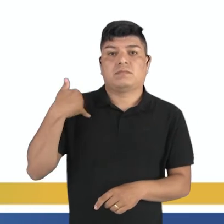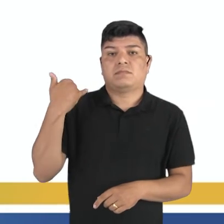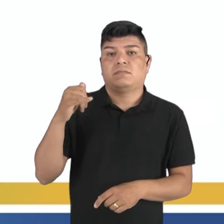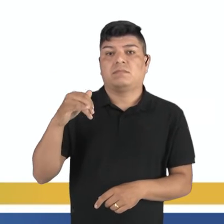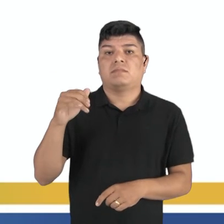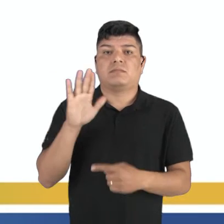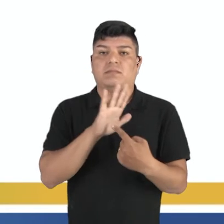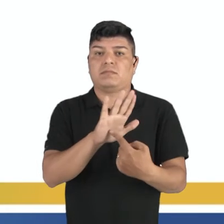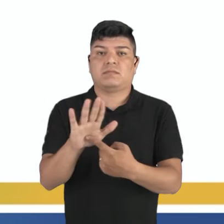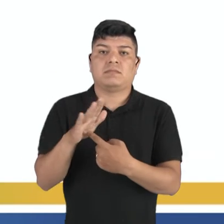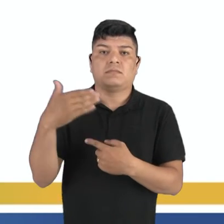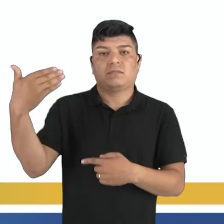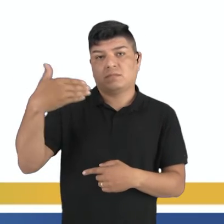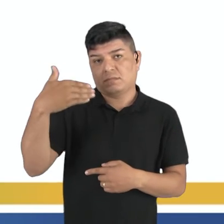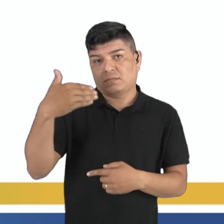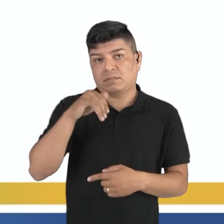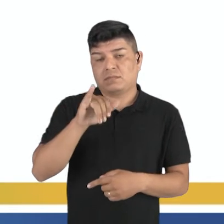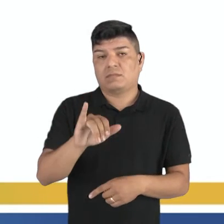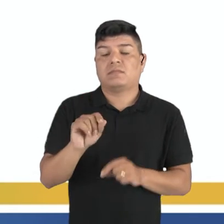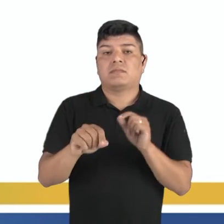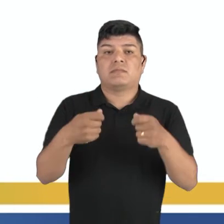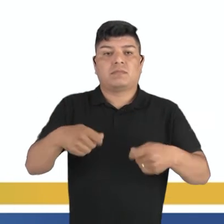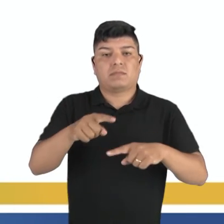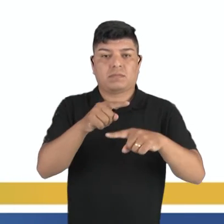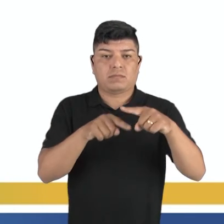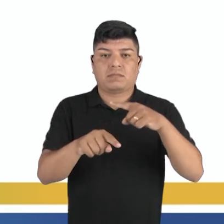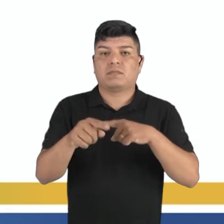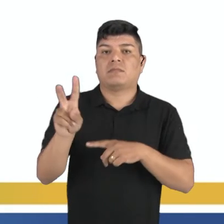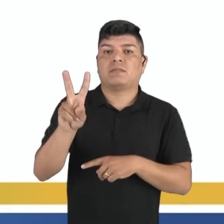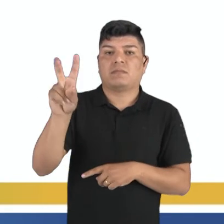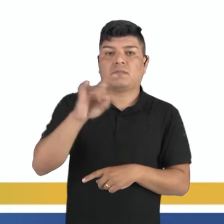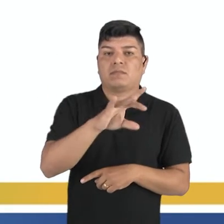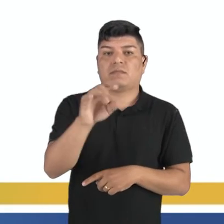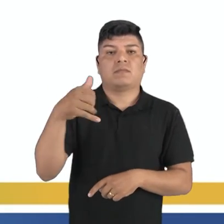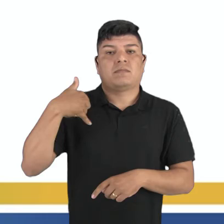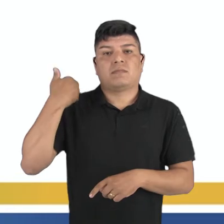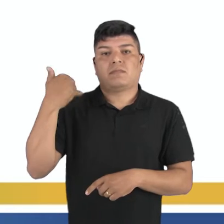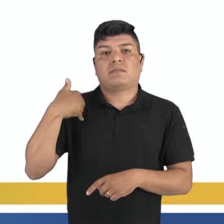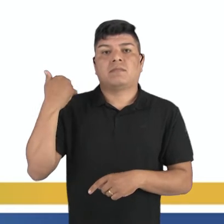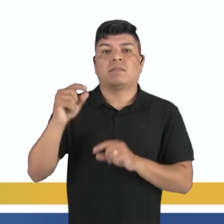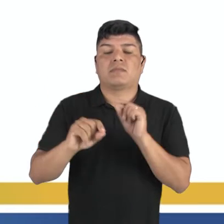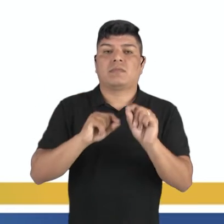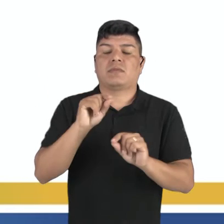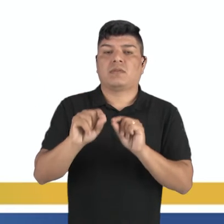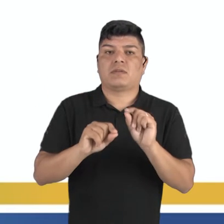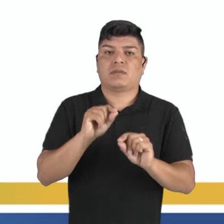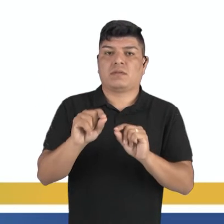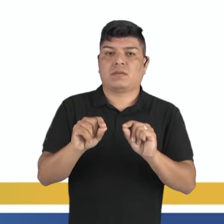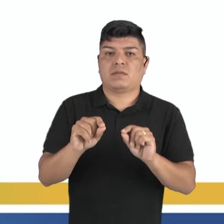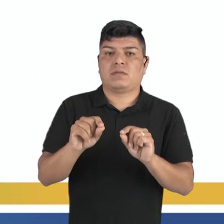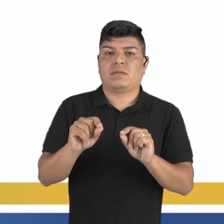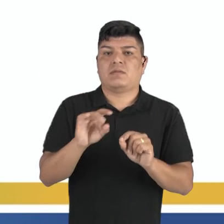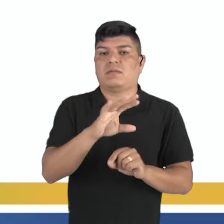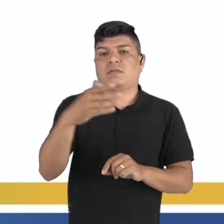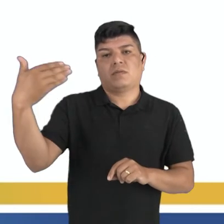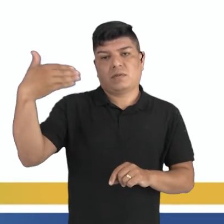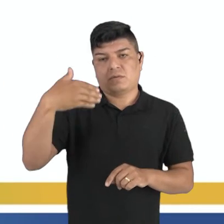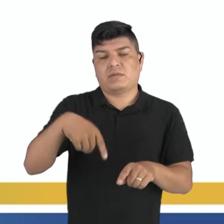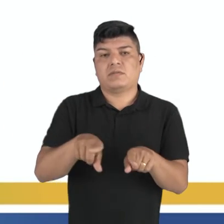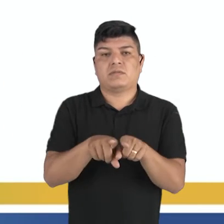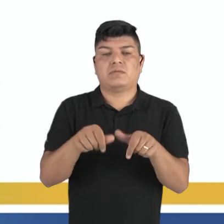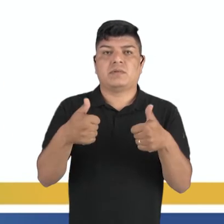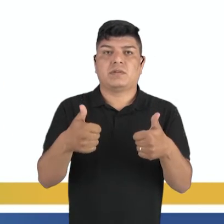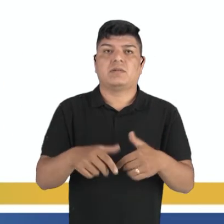uma frequência, certo? Então, nesse caso, nós devemos multiplicar o valor de cada idade por sua respectiva